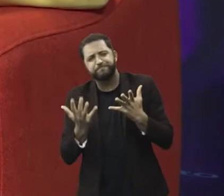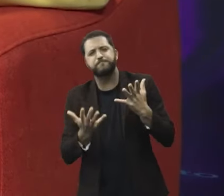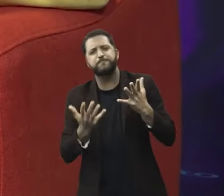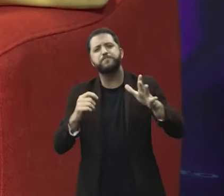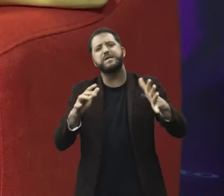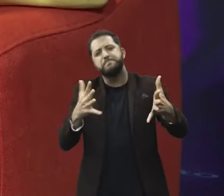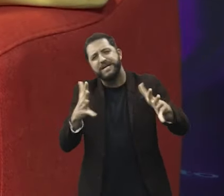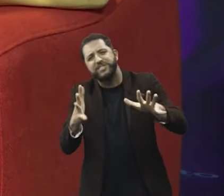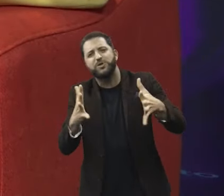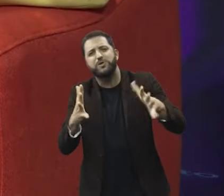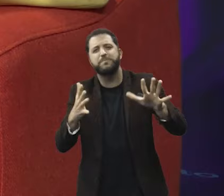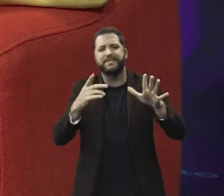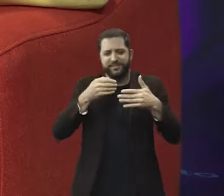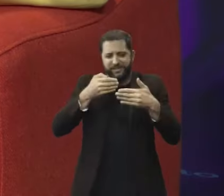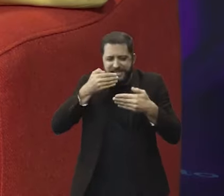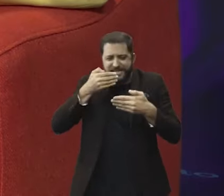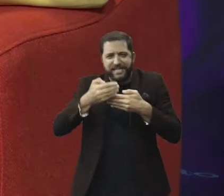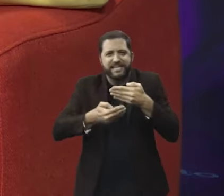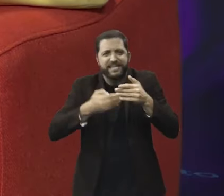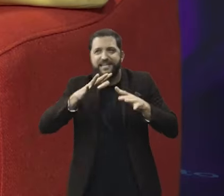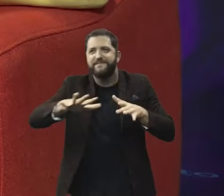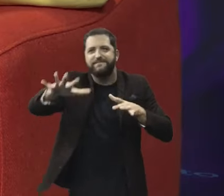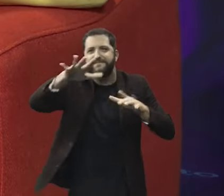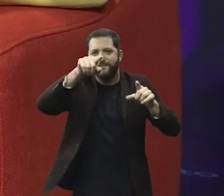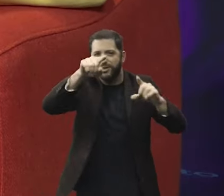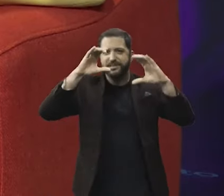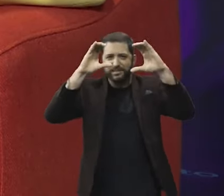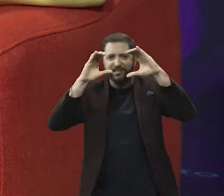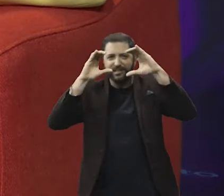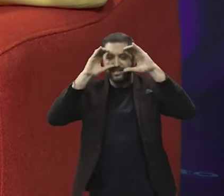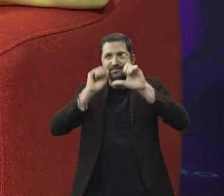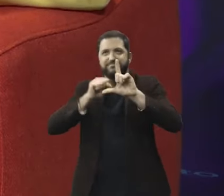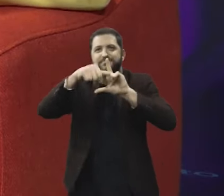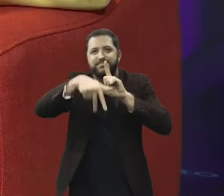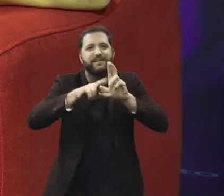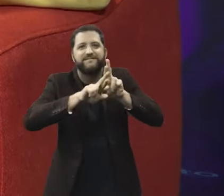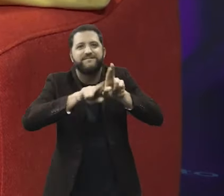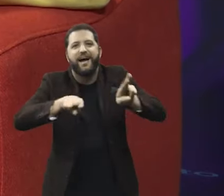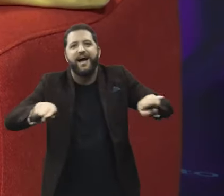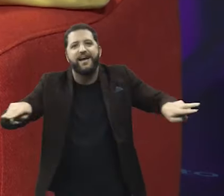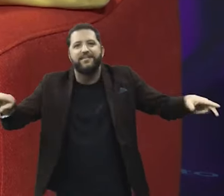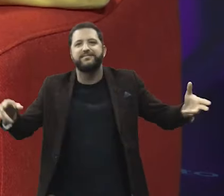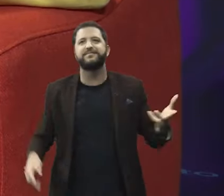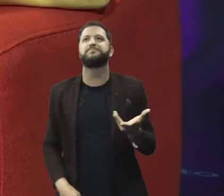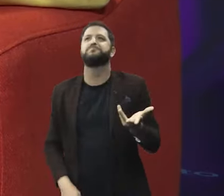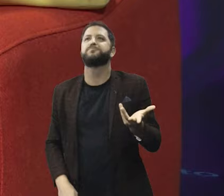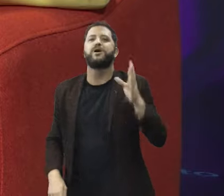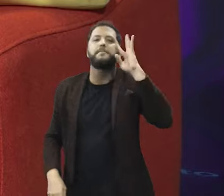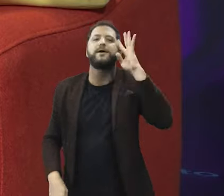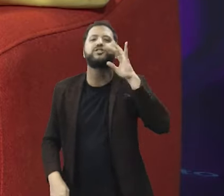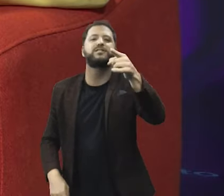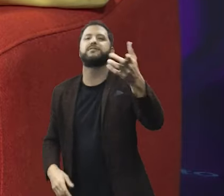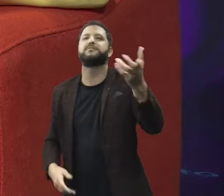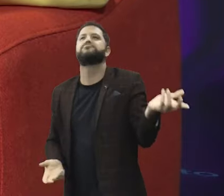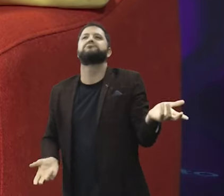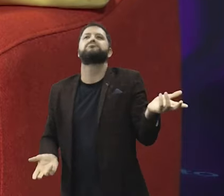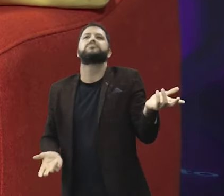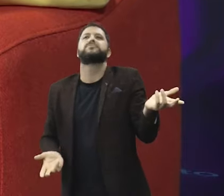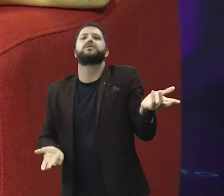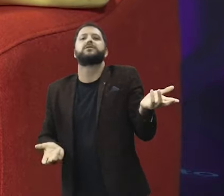criada aonde você vai poder fazer várias coisas então Imagine você atividades